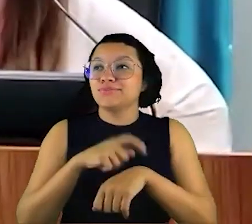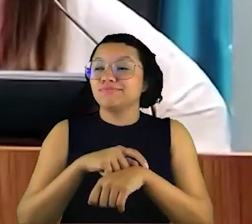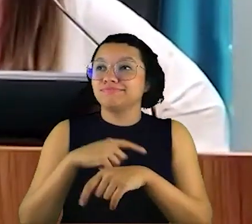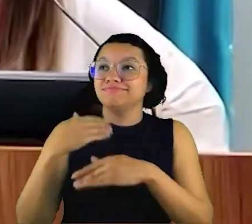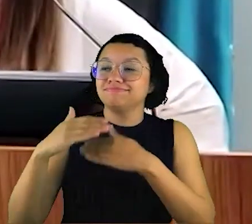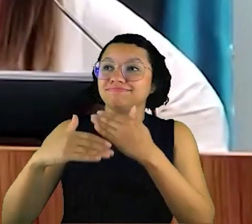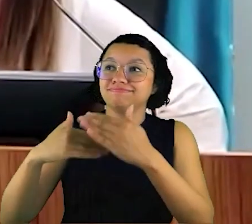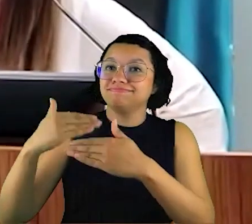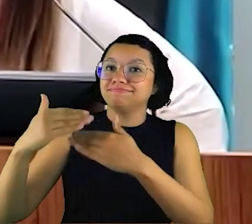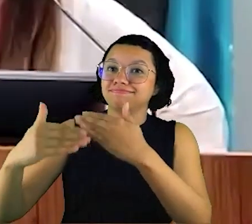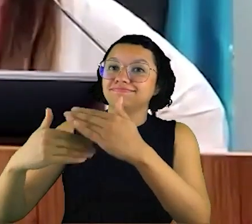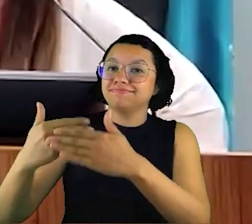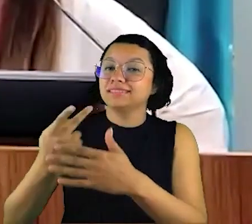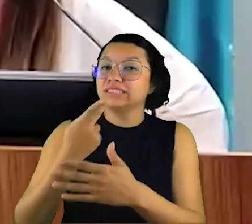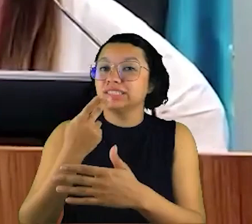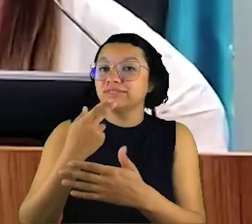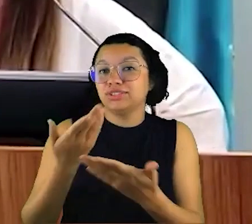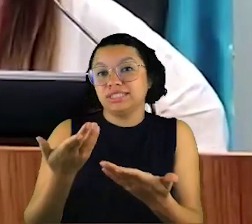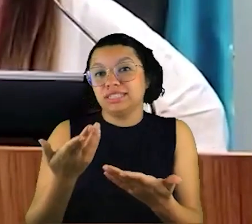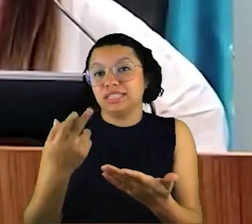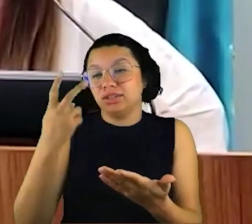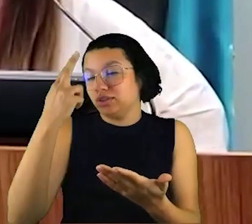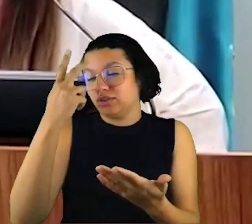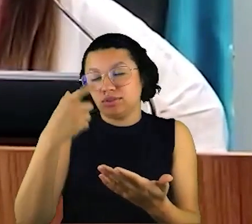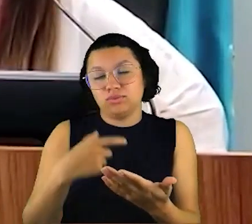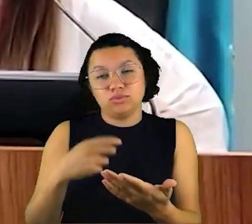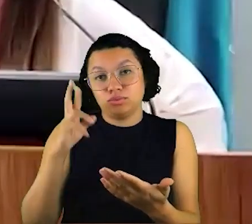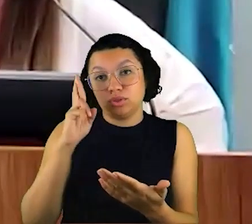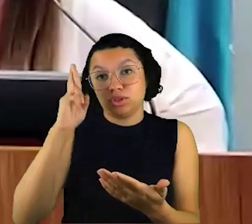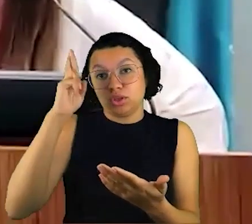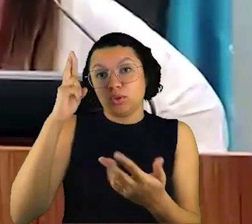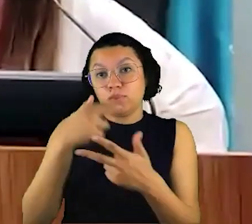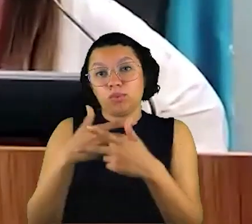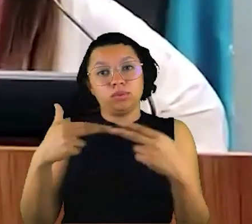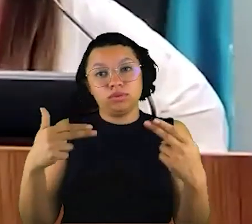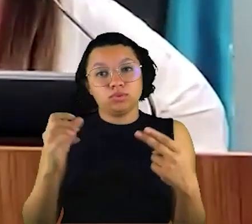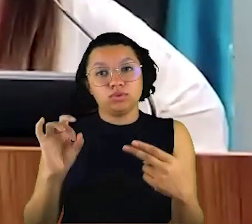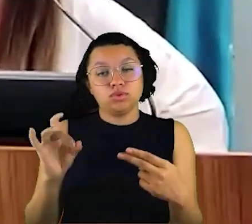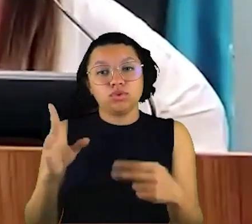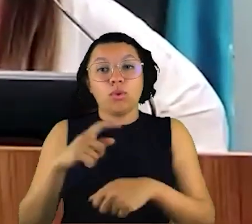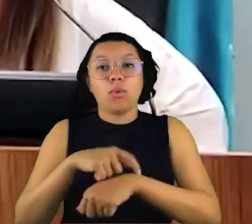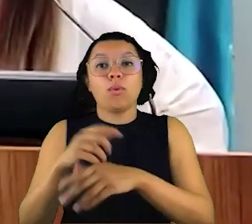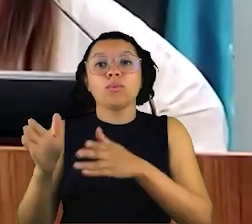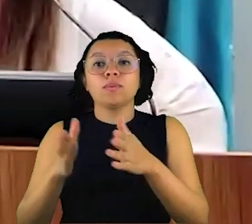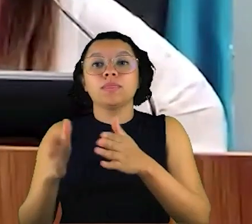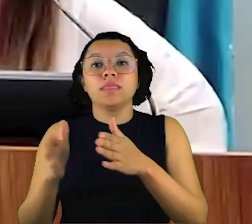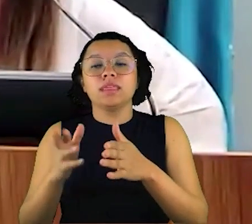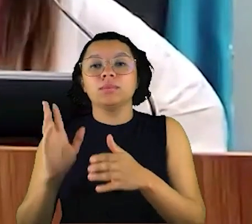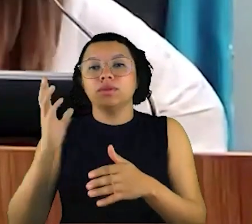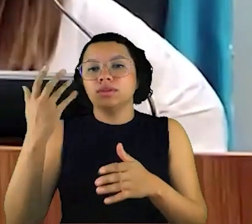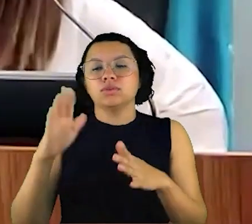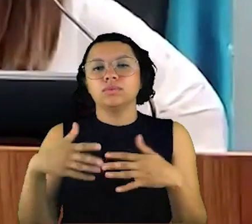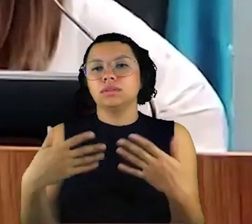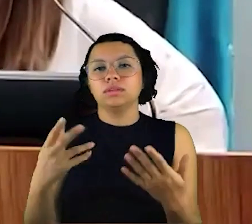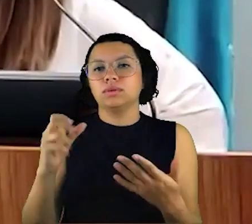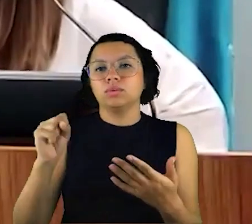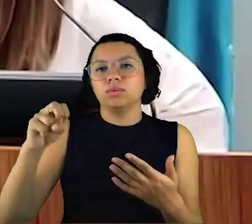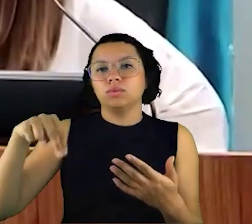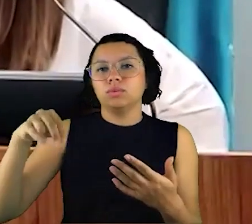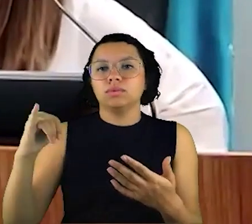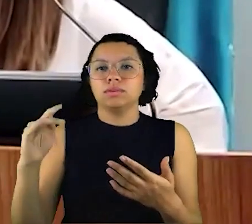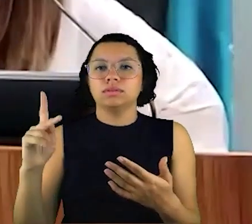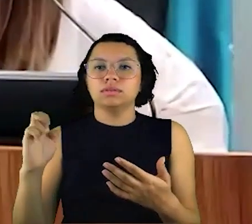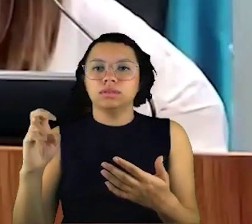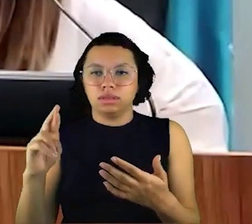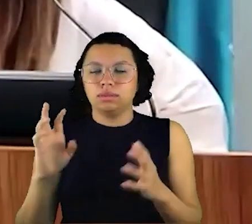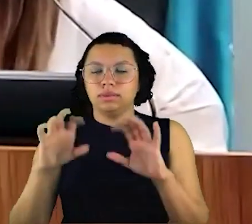nos dizendo, né? A gente não é senhor das coisas, só o tempo é que resolve. Mas o sniper é isso. Eu queria